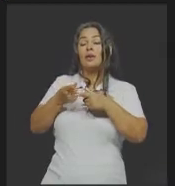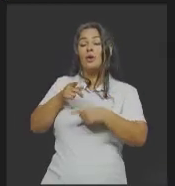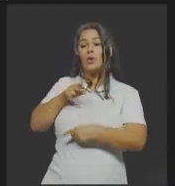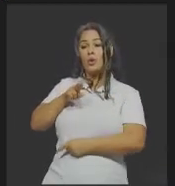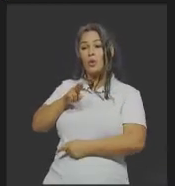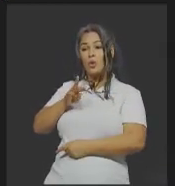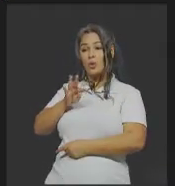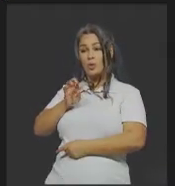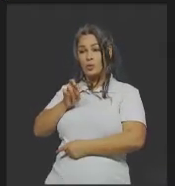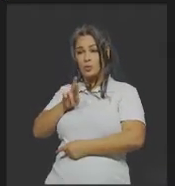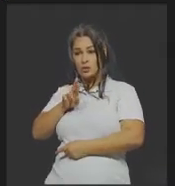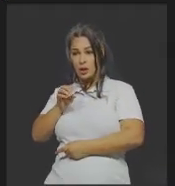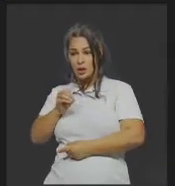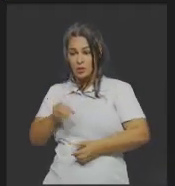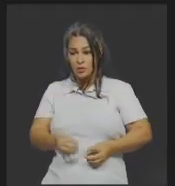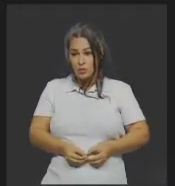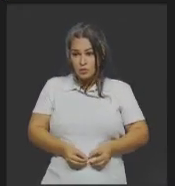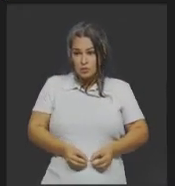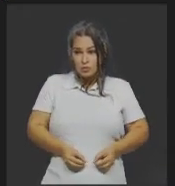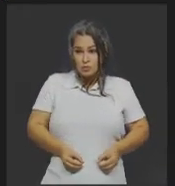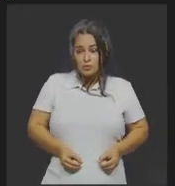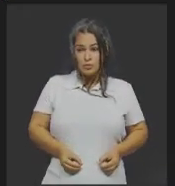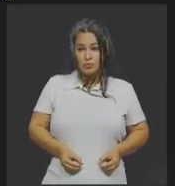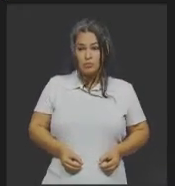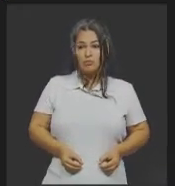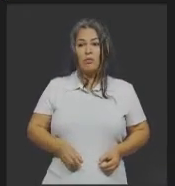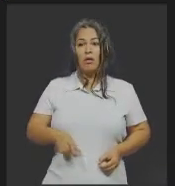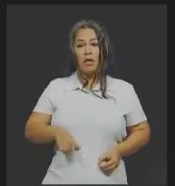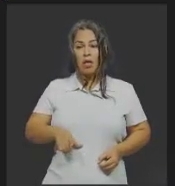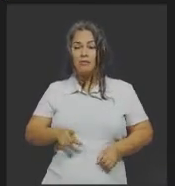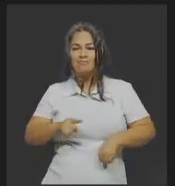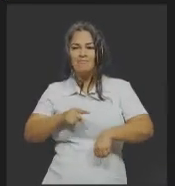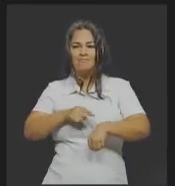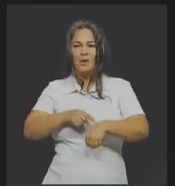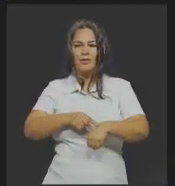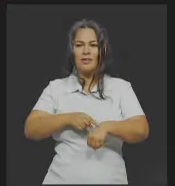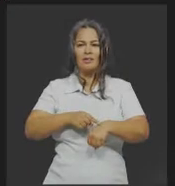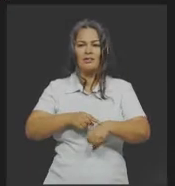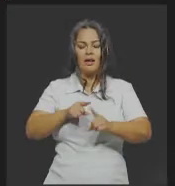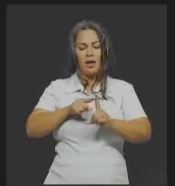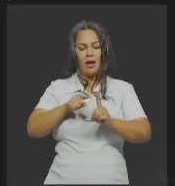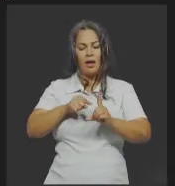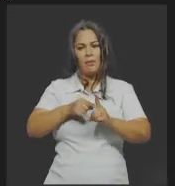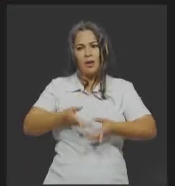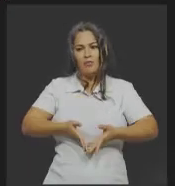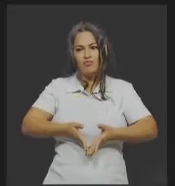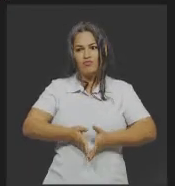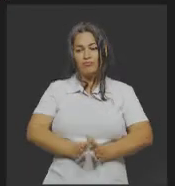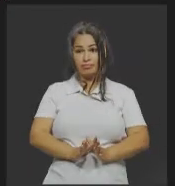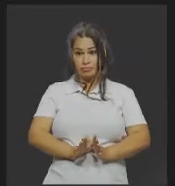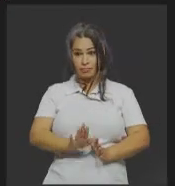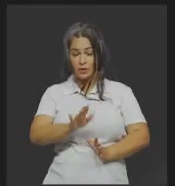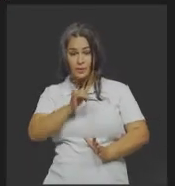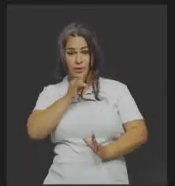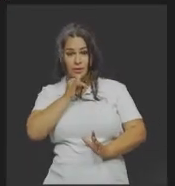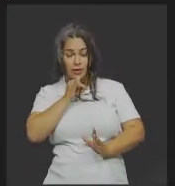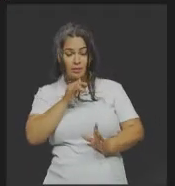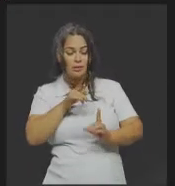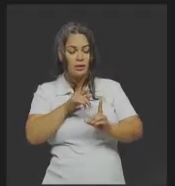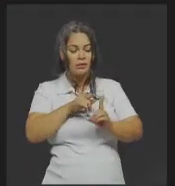leite pelas glândulas mamárias. Então, na hora que a mulher vai ter um bebê,